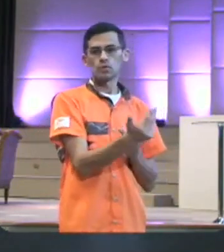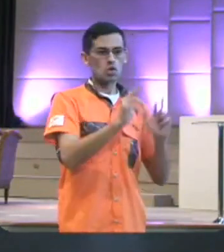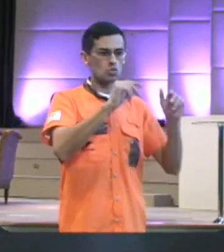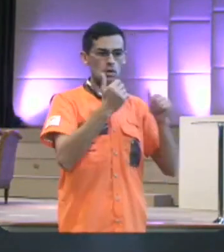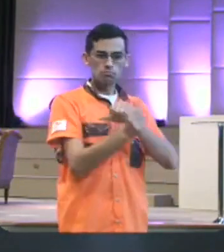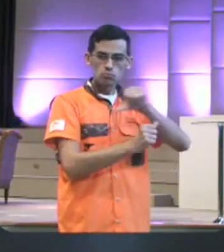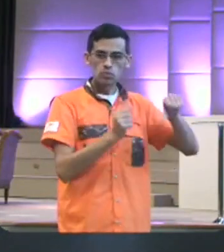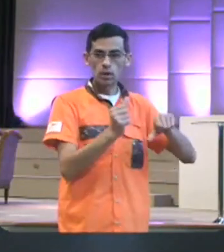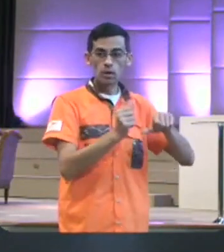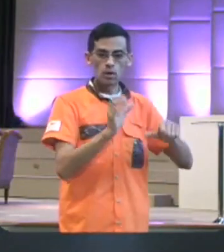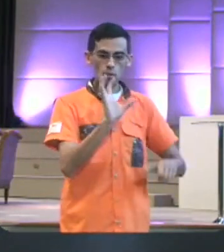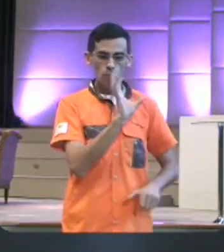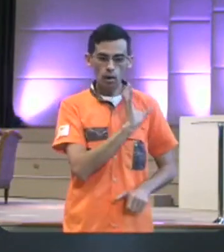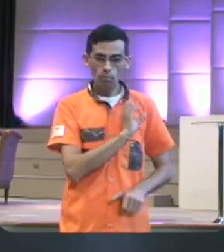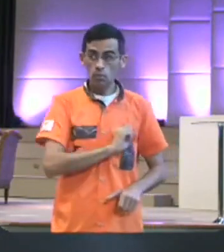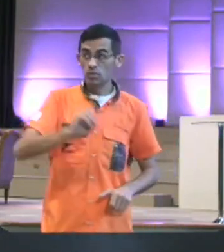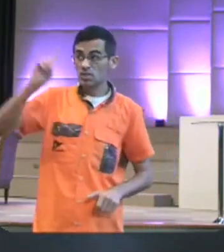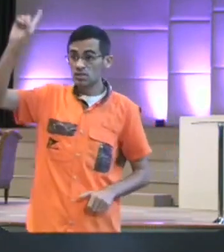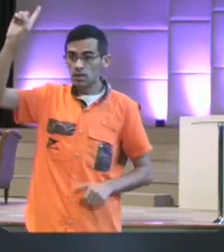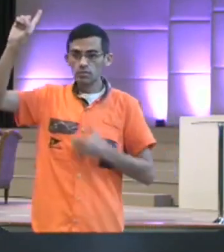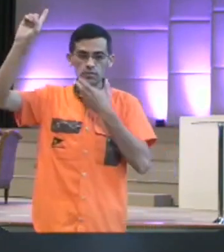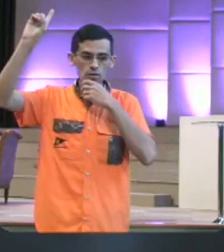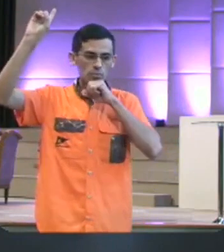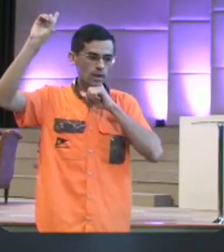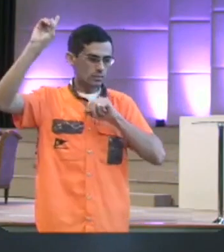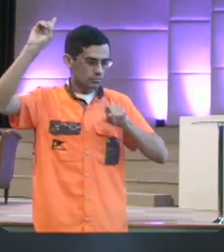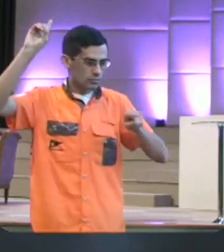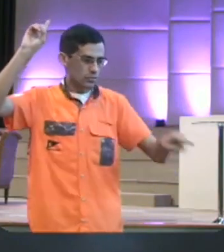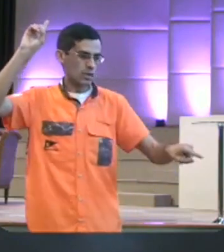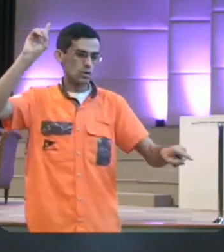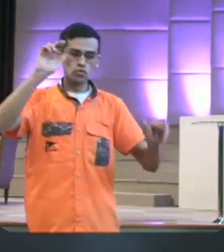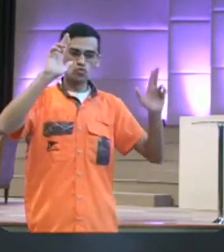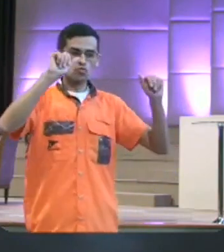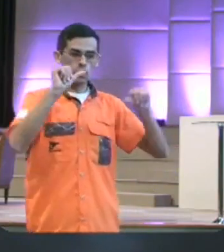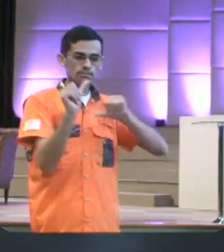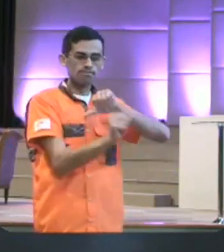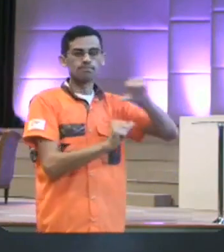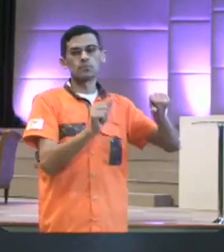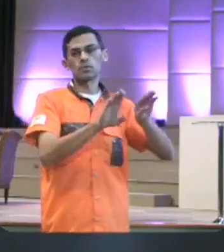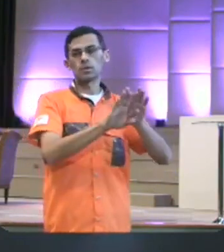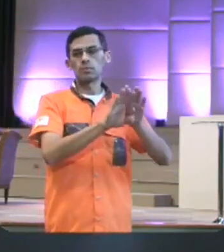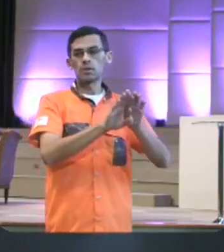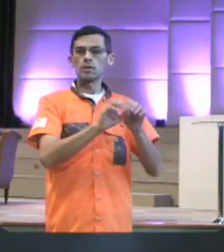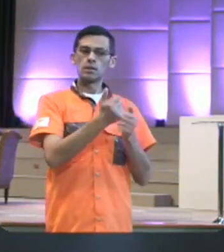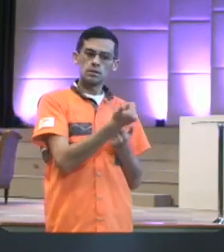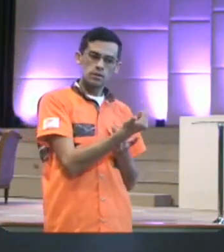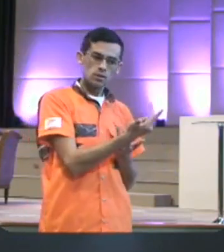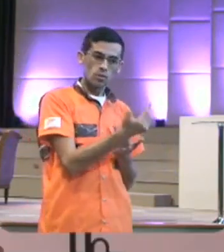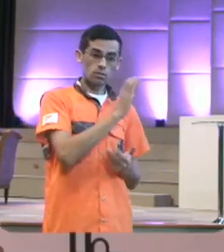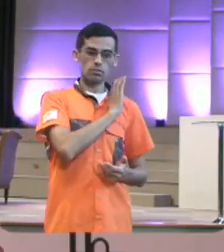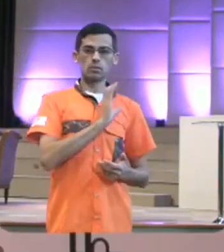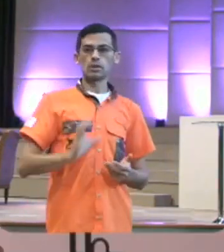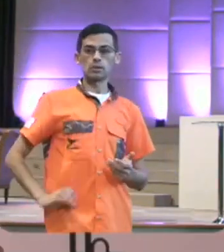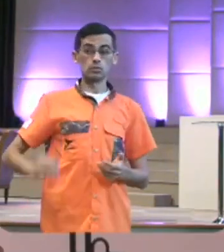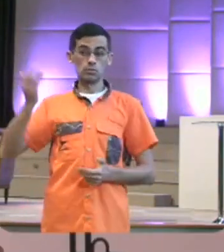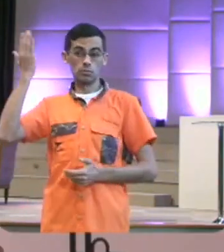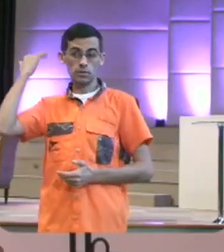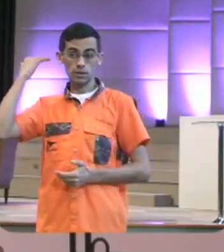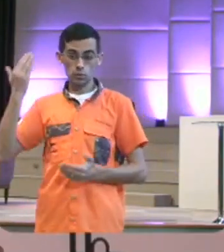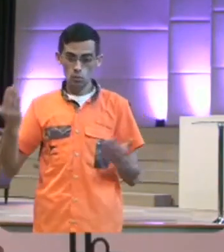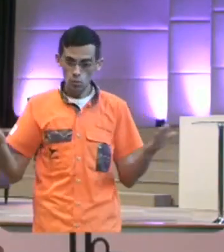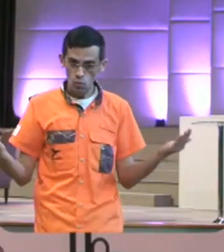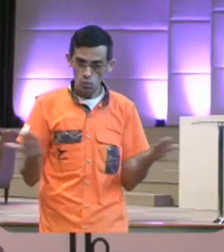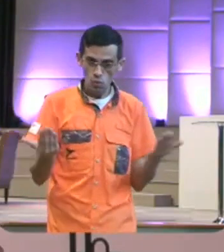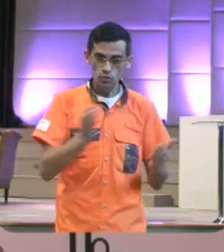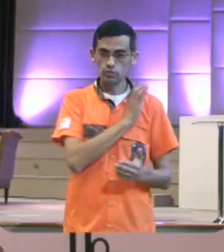E o amor de Deus, o Pai, por você não mudou. O mesmo Cristo do passado é o